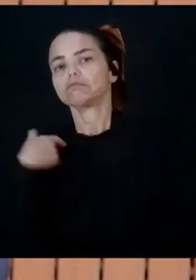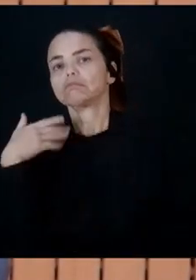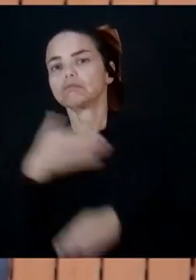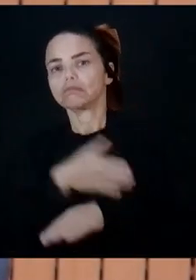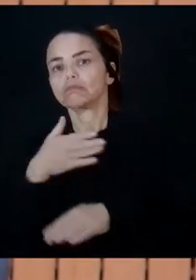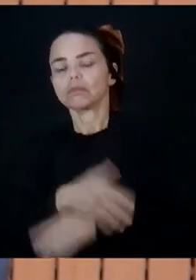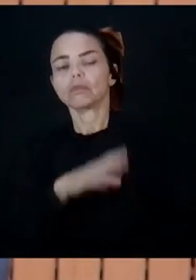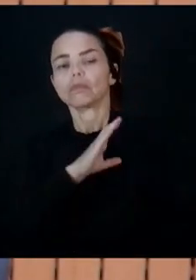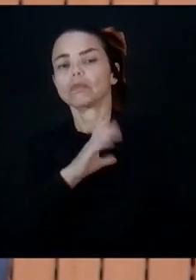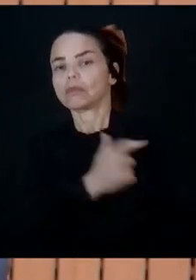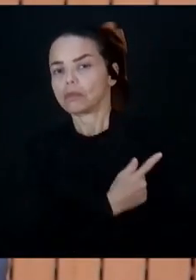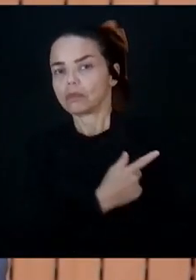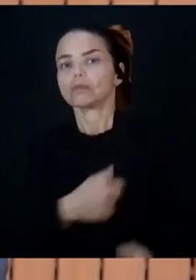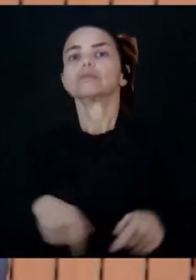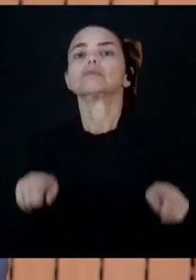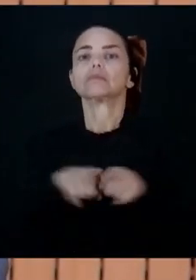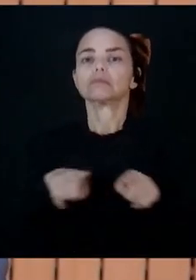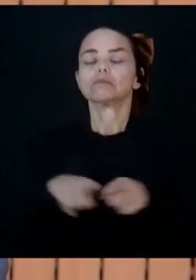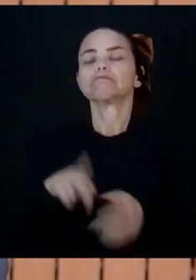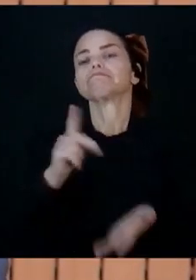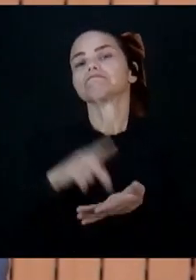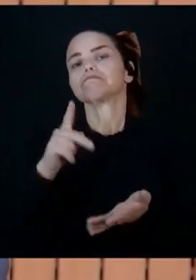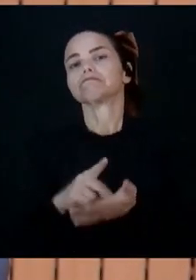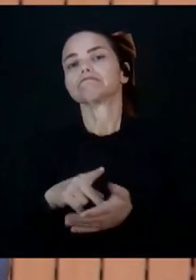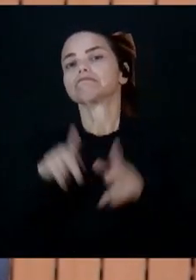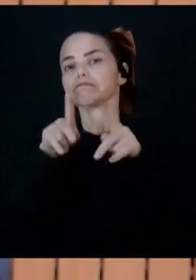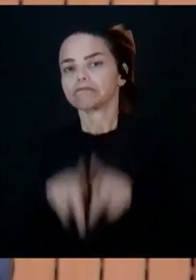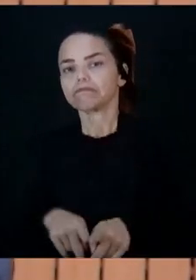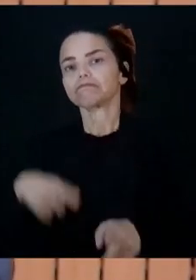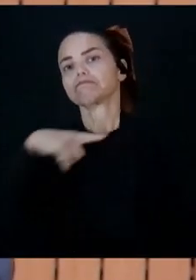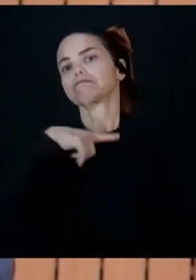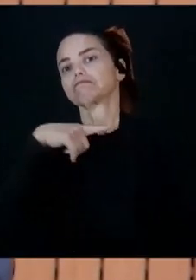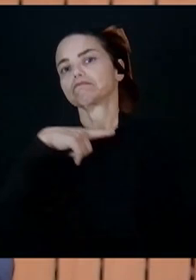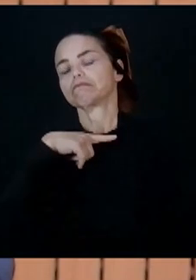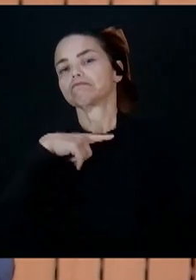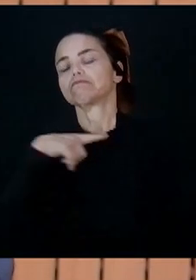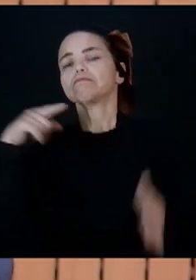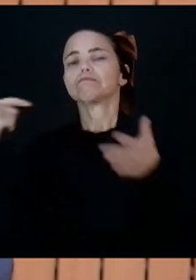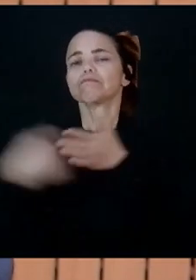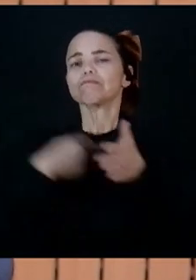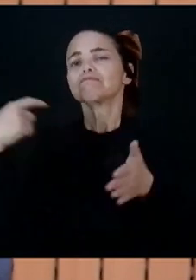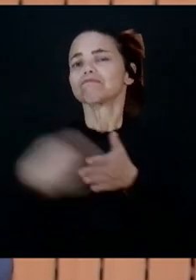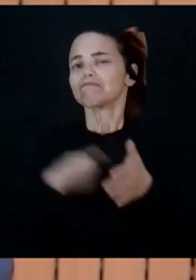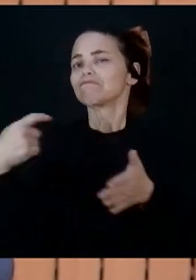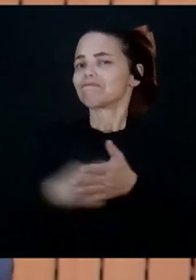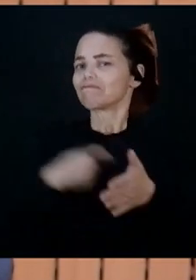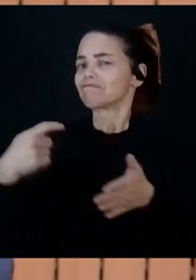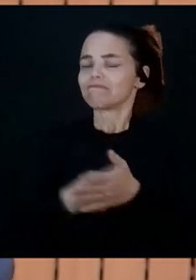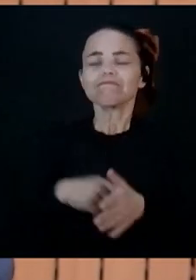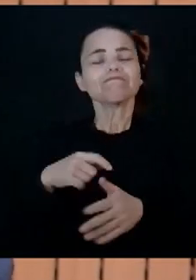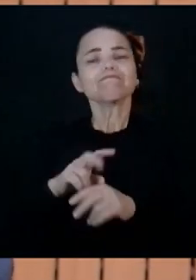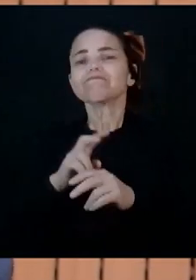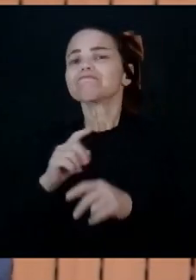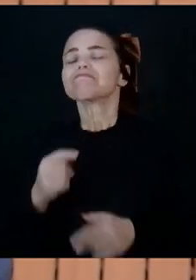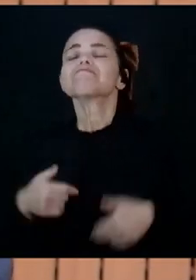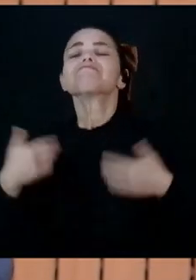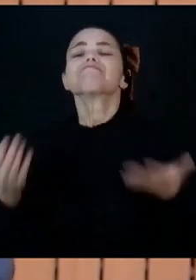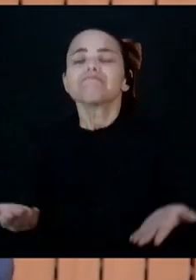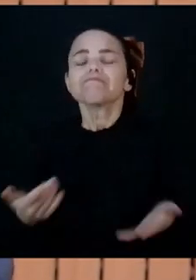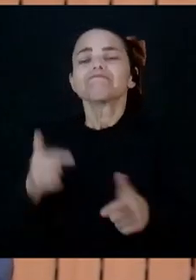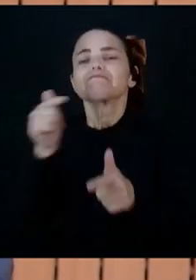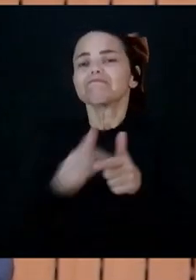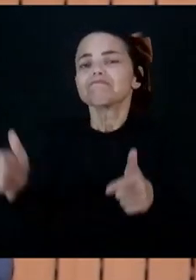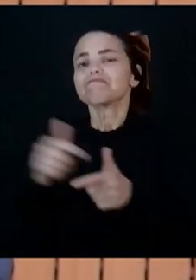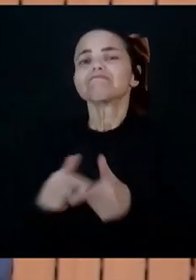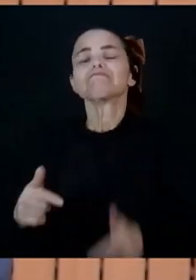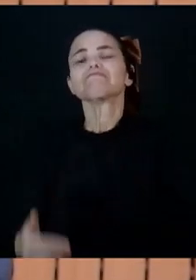Grande e realmente a população tem perguntado muito, questionado muito sobre essa situação que